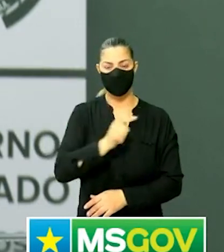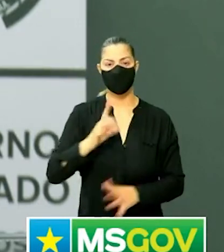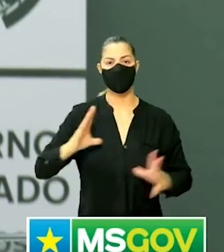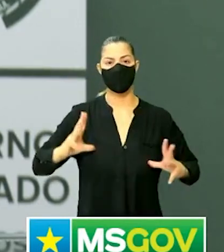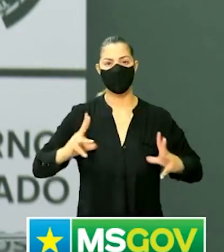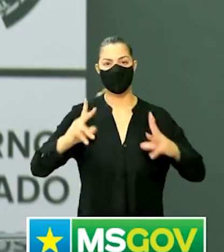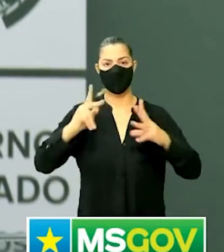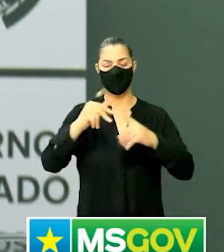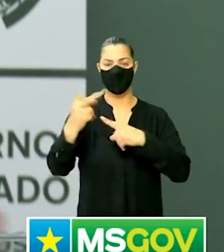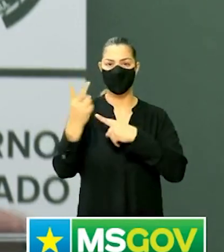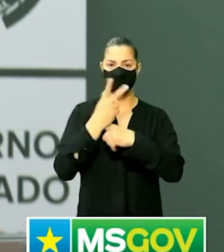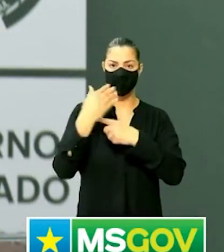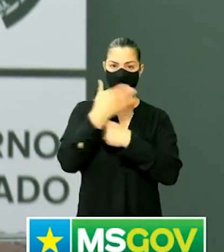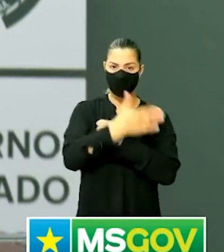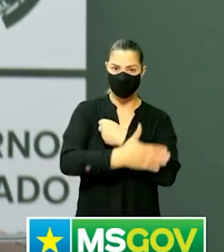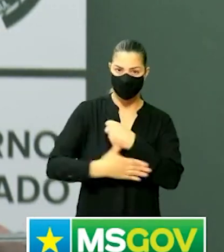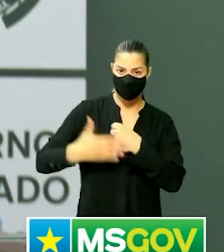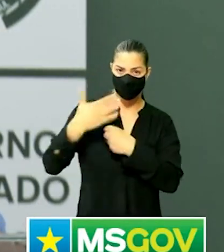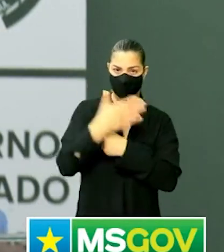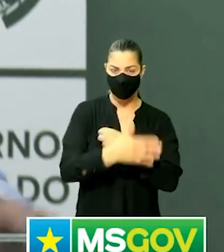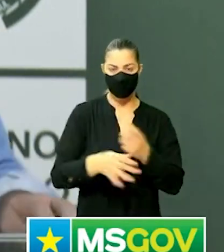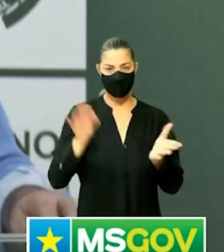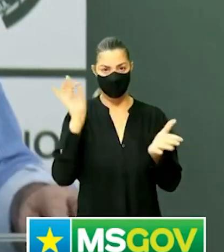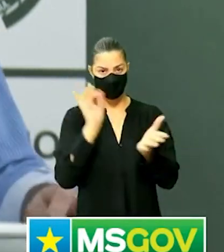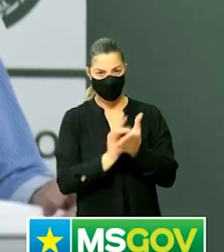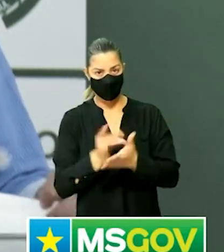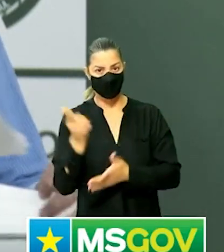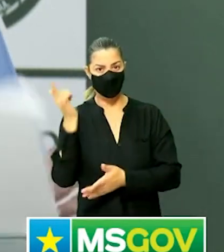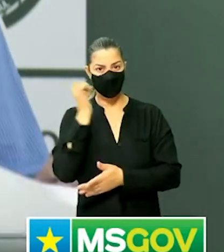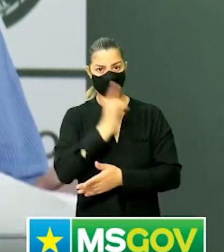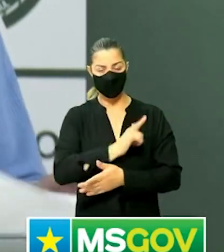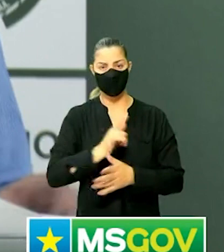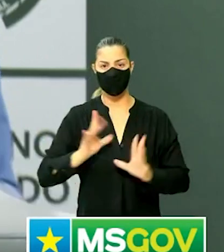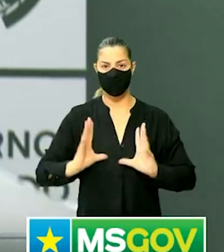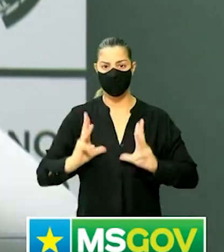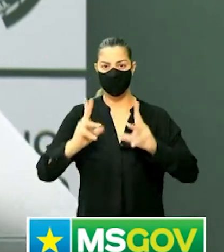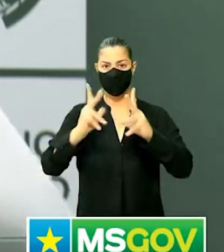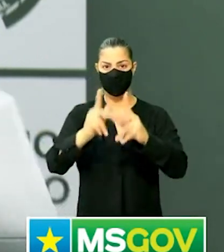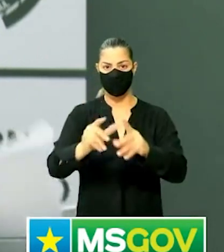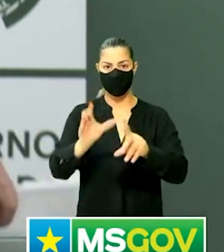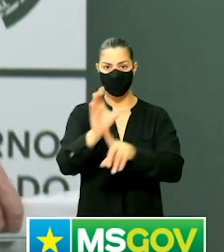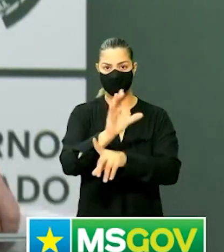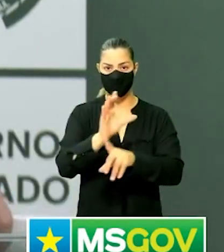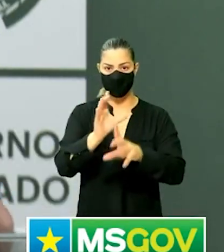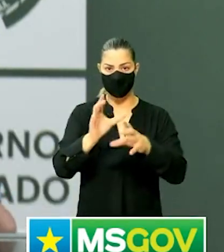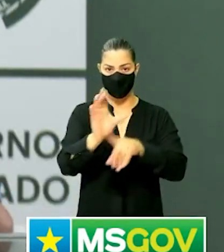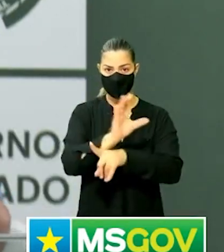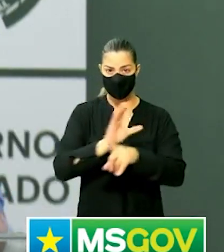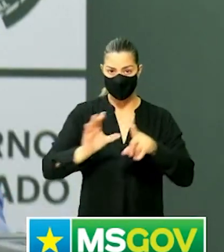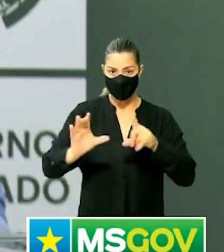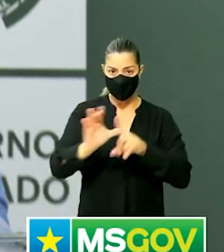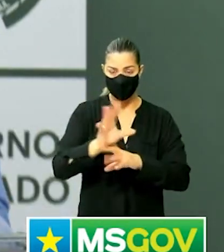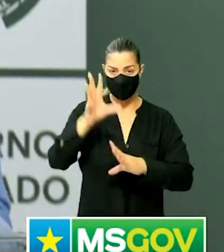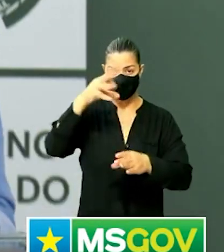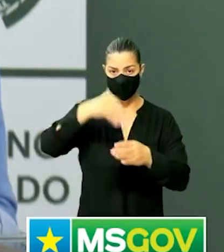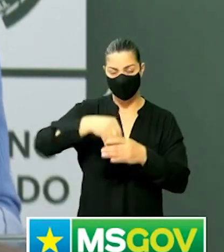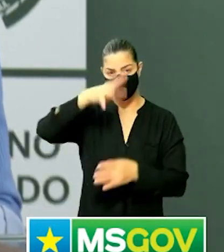ciclo vacinal E possamos de fato chegar na chamada imunidade coletiva Daqui a uma semana